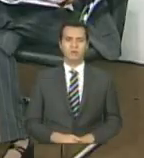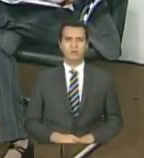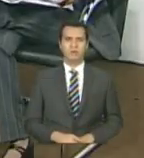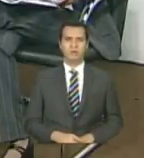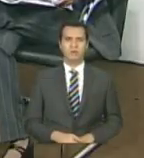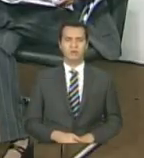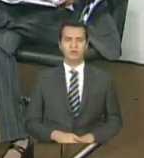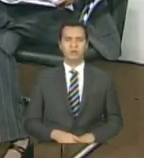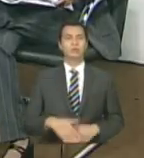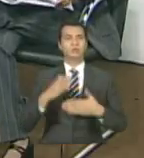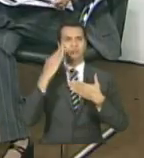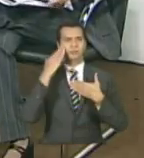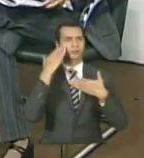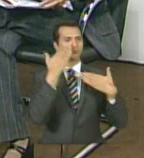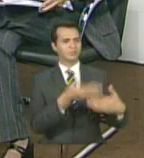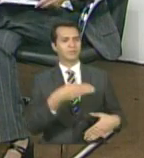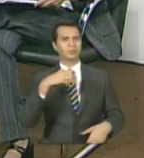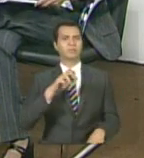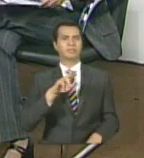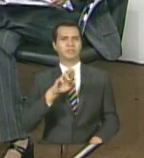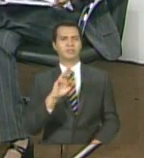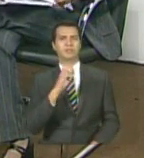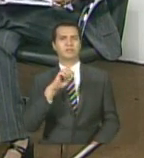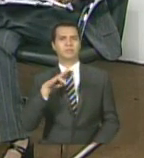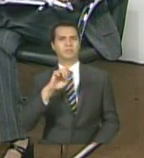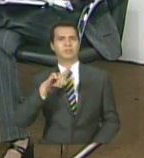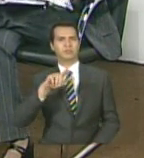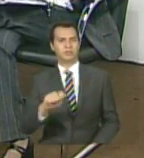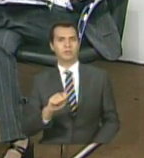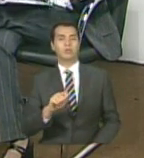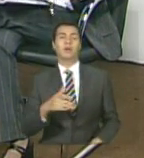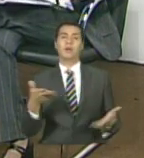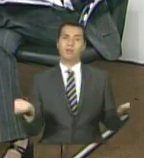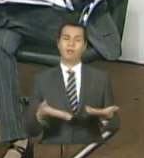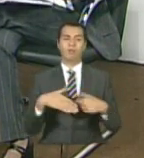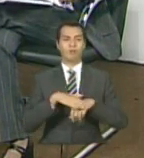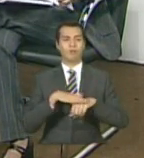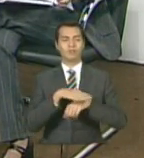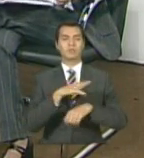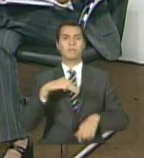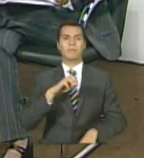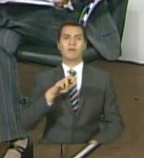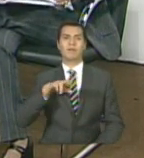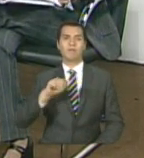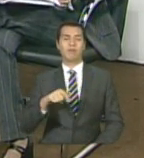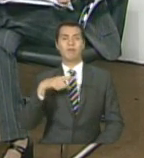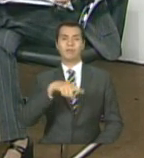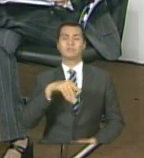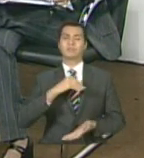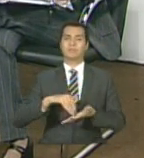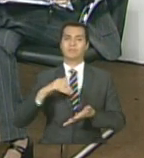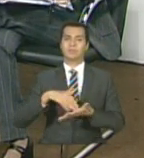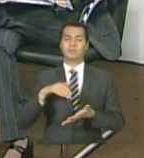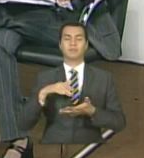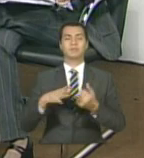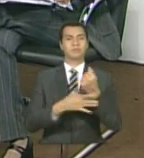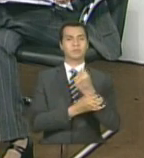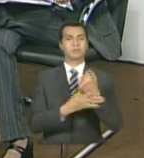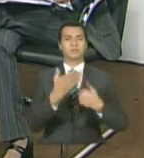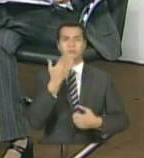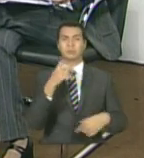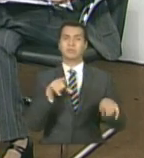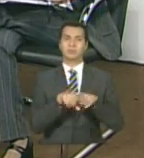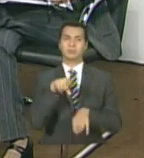sua participação. Vou aproveitar aqui e conversar com a Maia, que é secretária nacional de Segurança Alimentar e Nutricional do MDS e